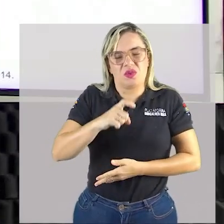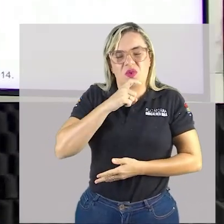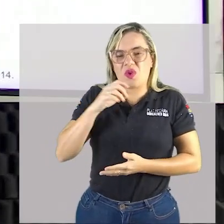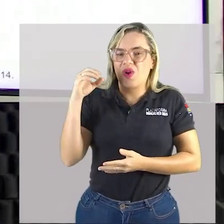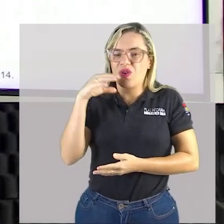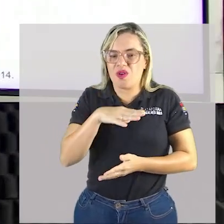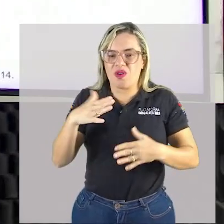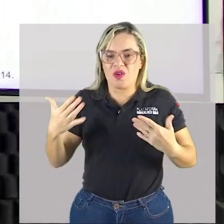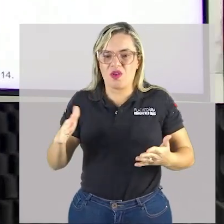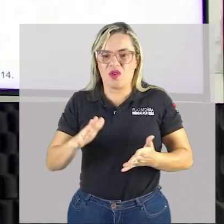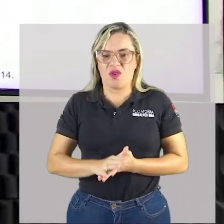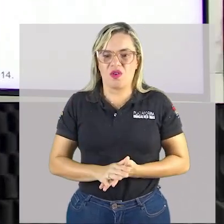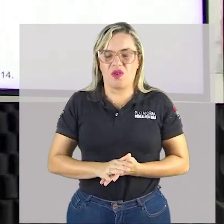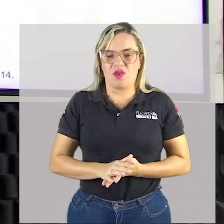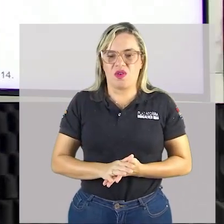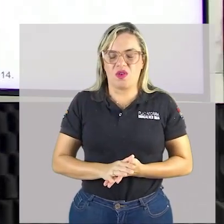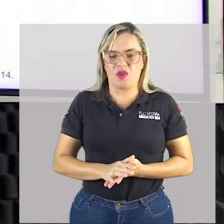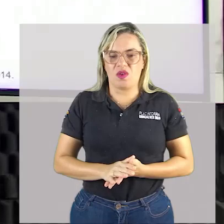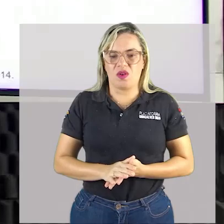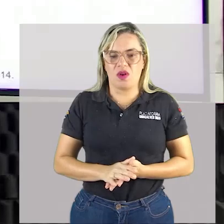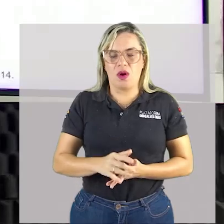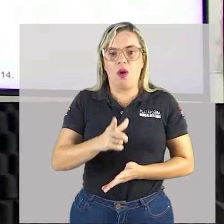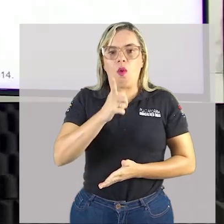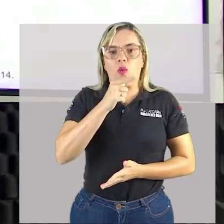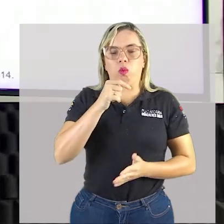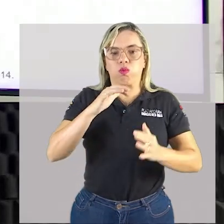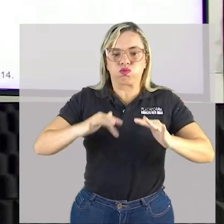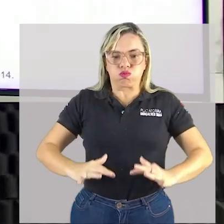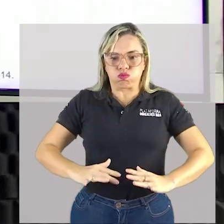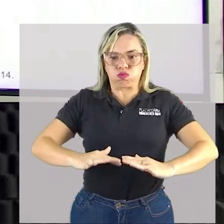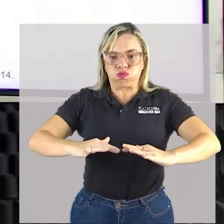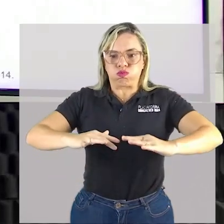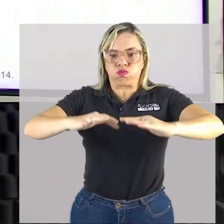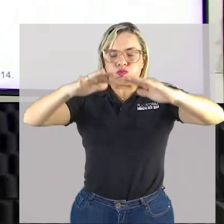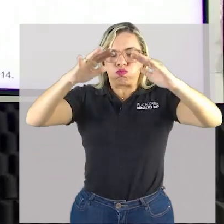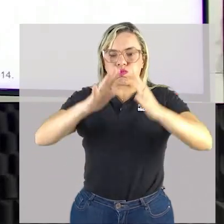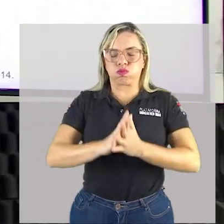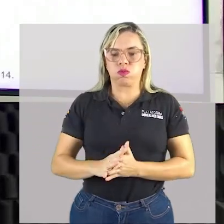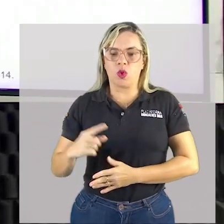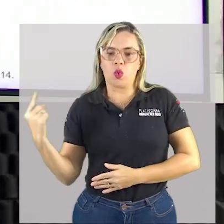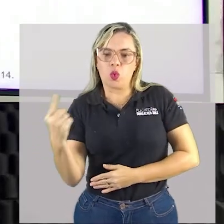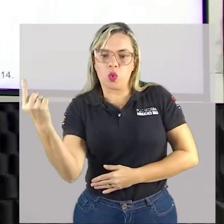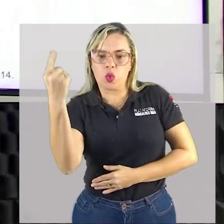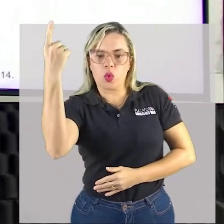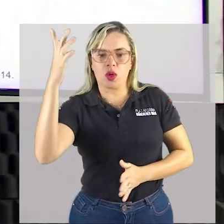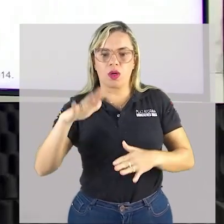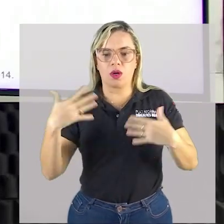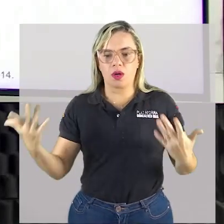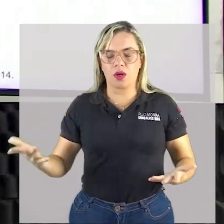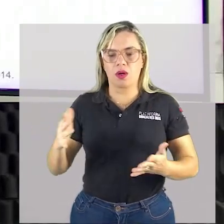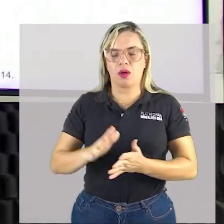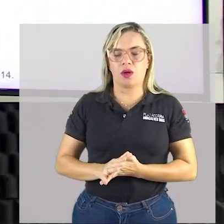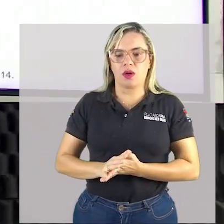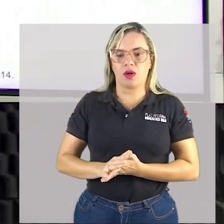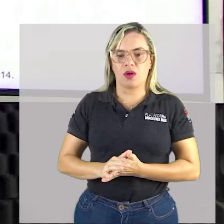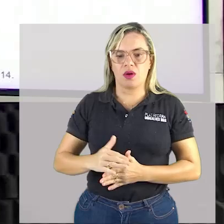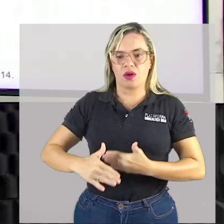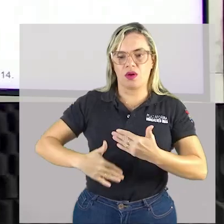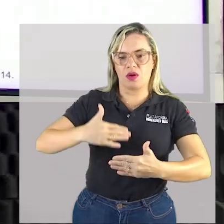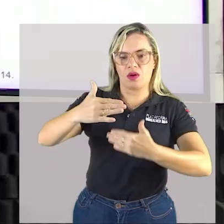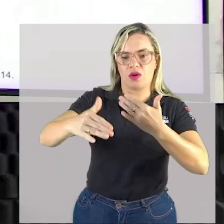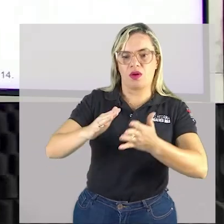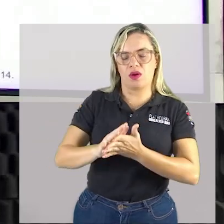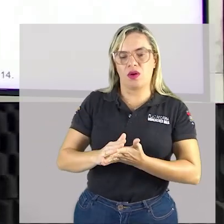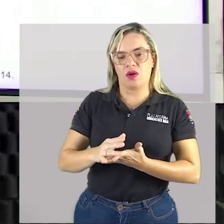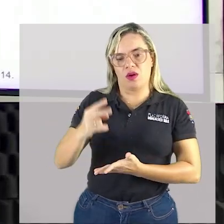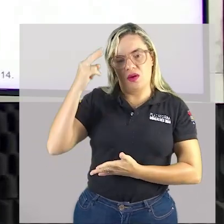Enchentes, furacões. Uma breve retrospectiva da história do planeta nos últimos anos mostra que